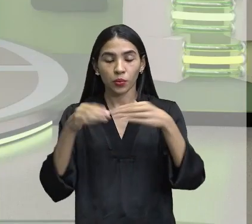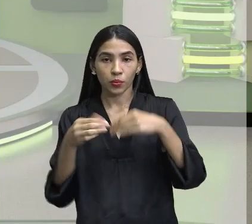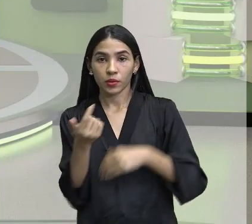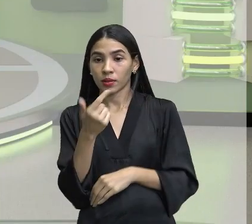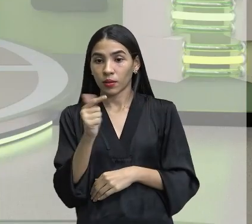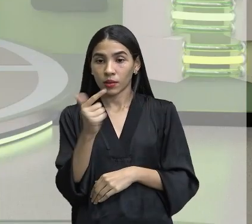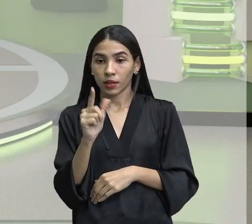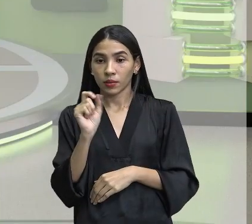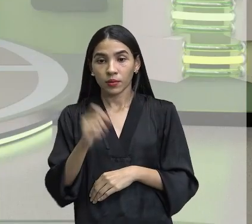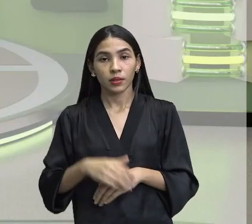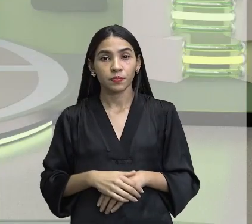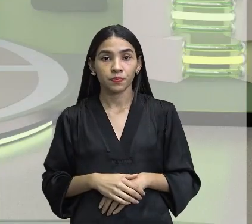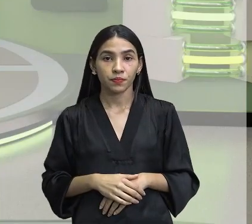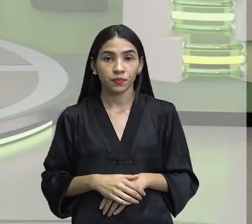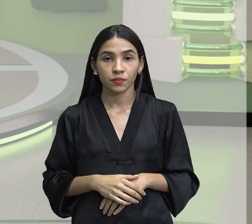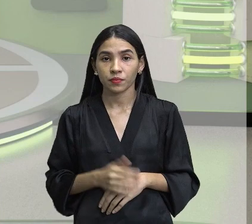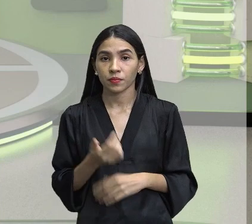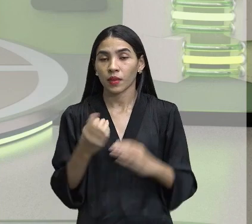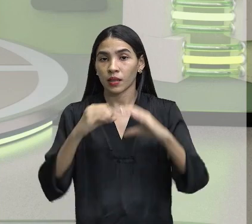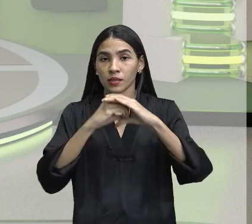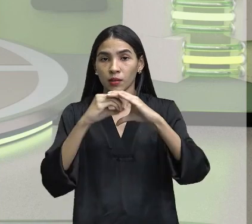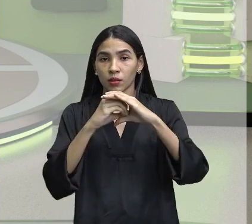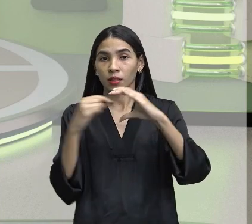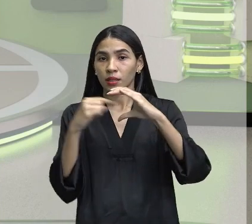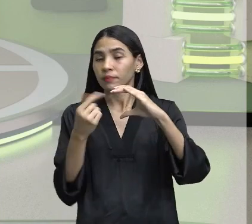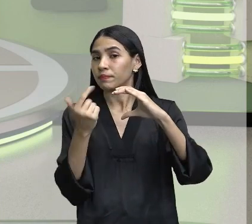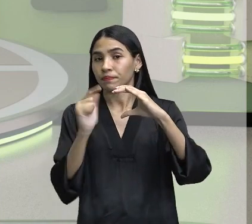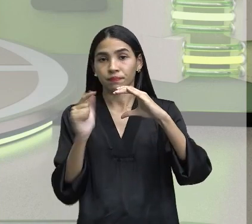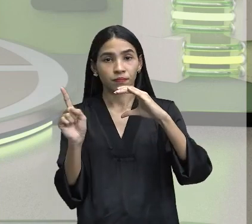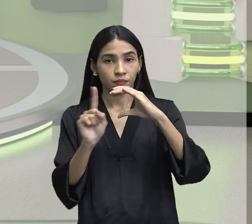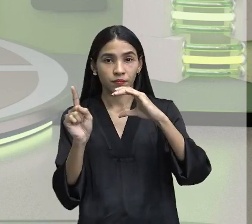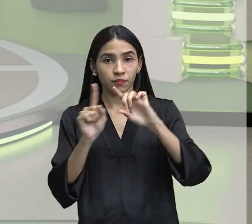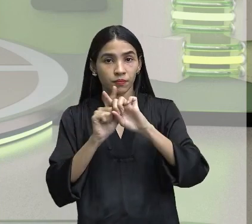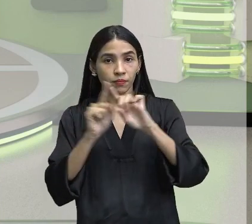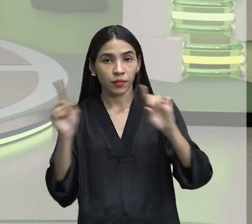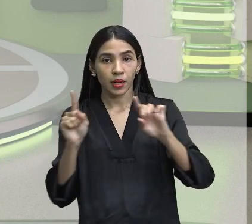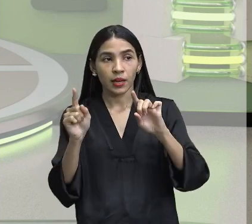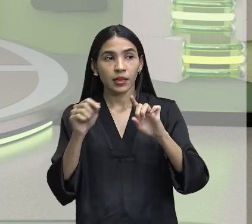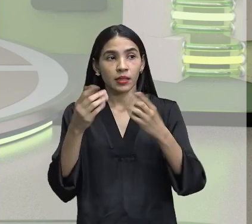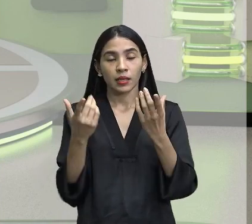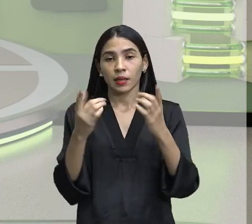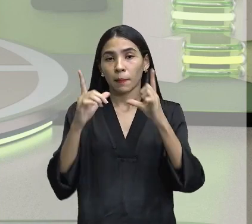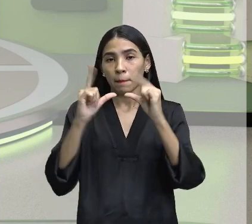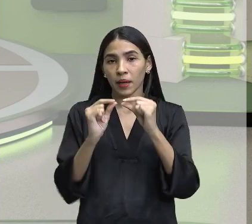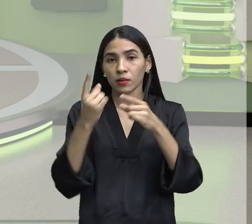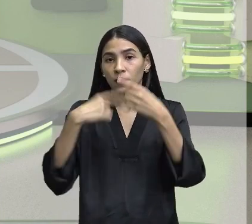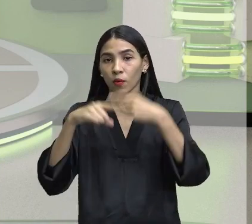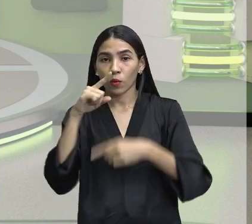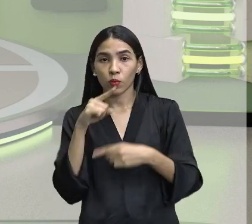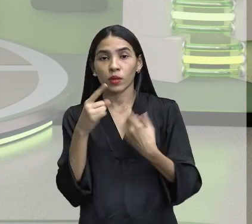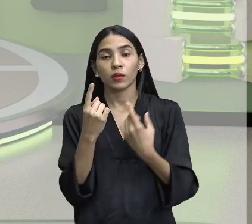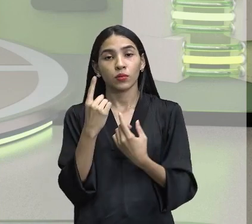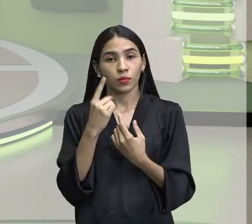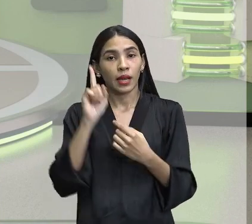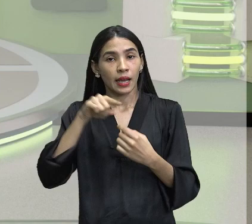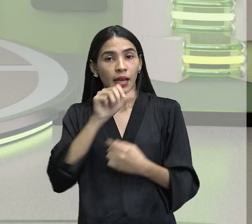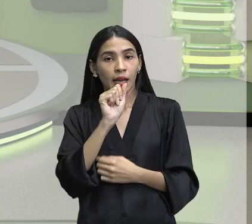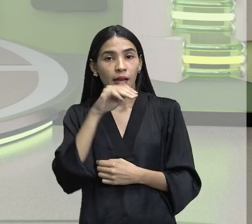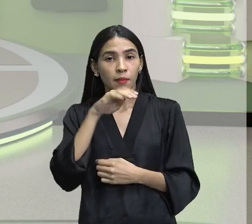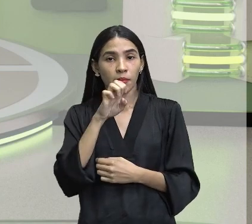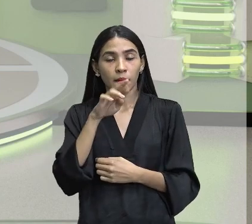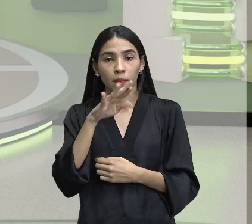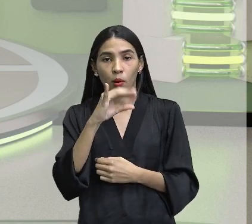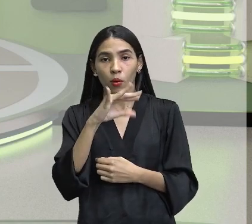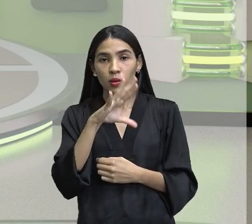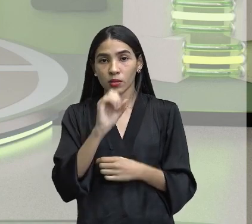possuem exatamente só essas células, mas os menos evoluídos são basicamente elas, e aqueles que têm uma